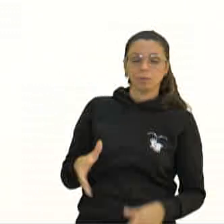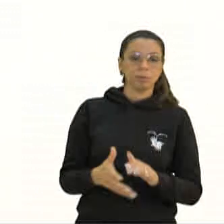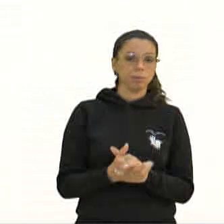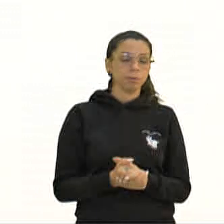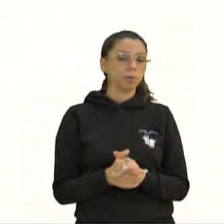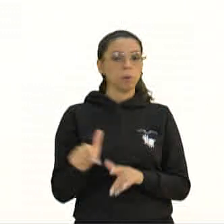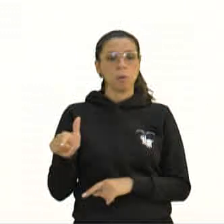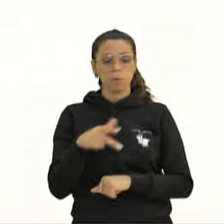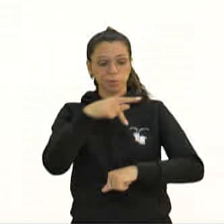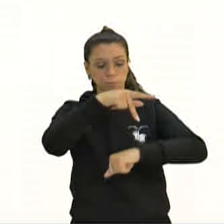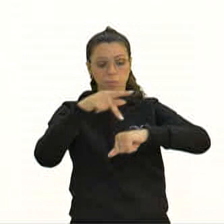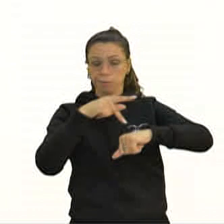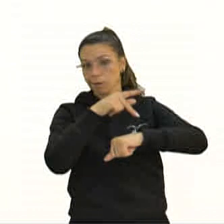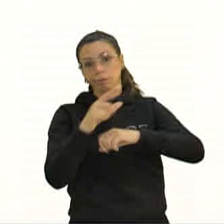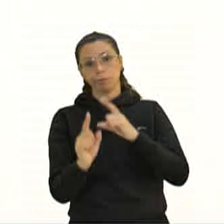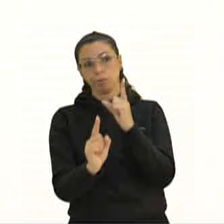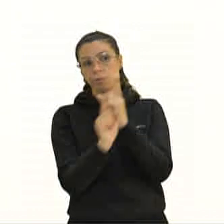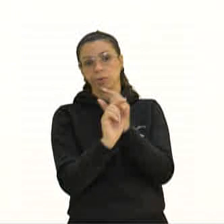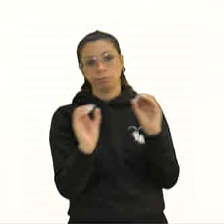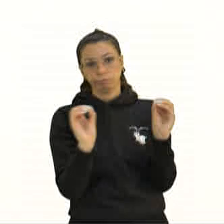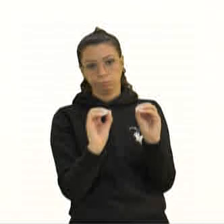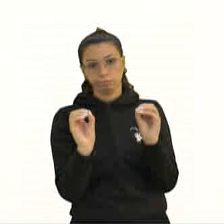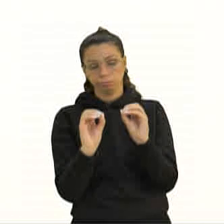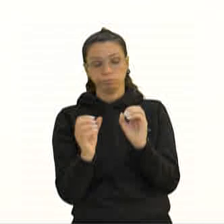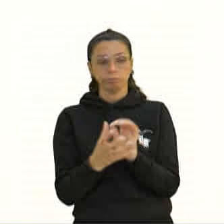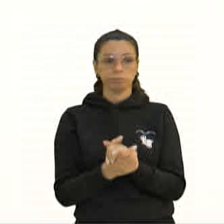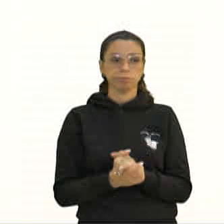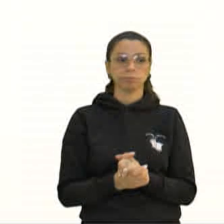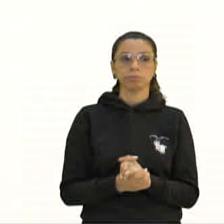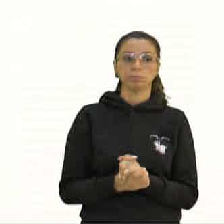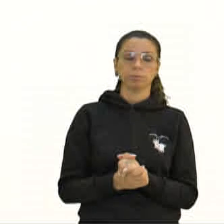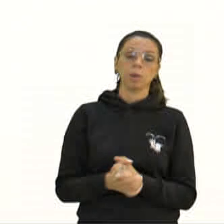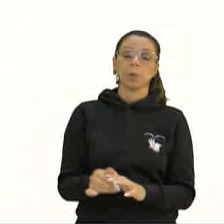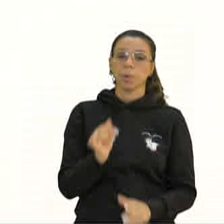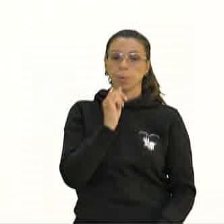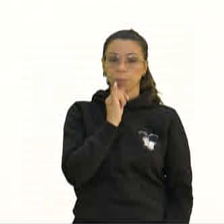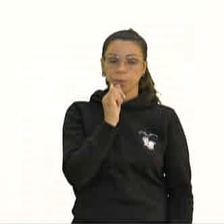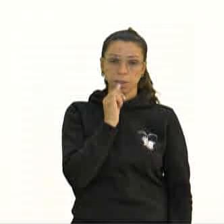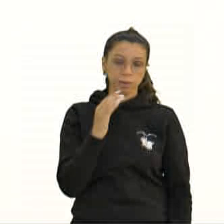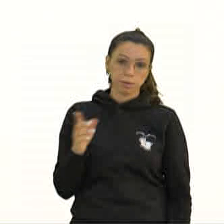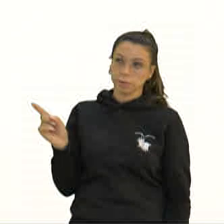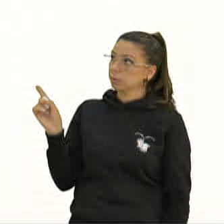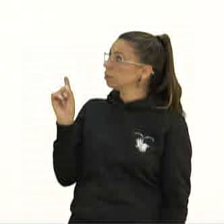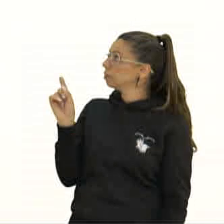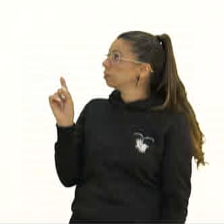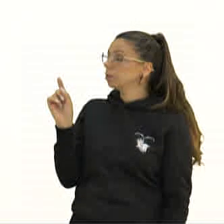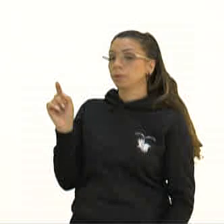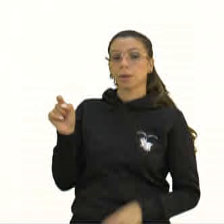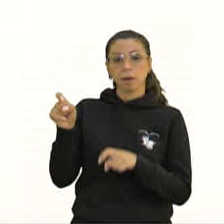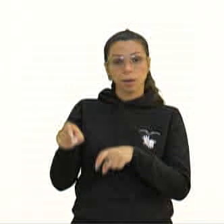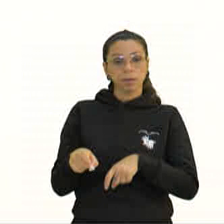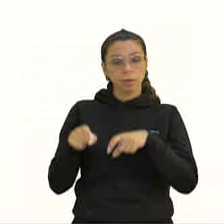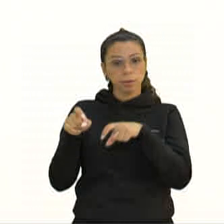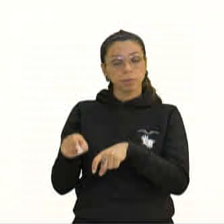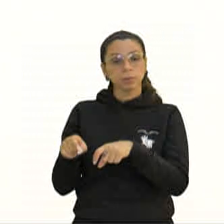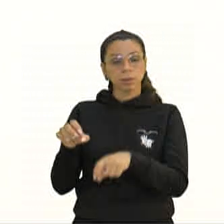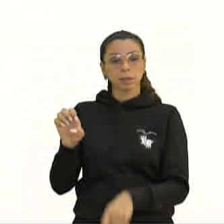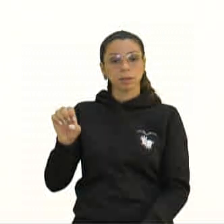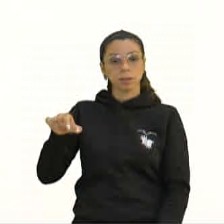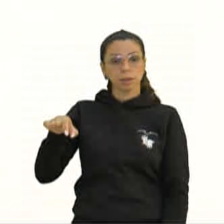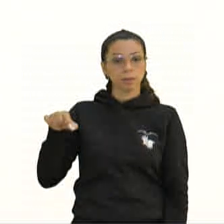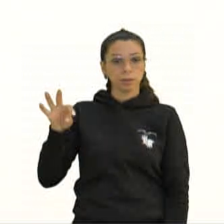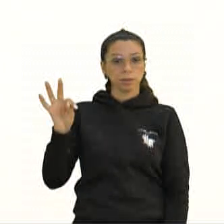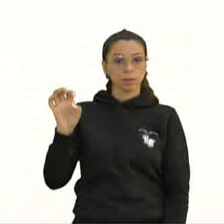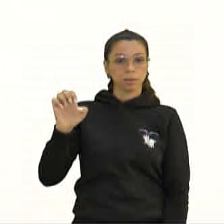que em outros países nós não vamos encontrar. E aqui nós temos no exemplo, né, a agricultura extensiva. Então, o que a gente